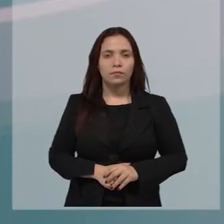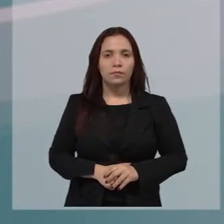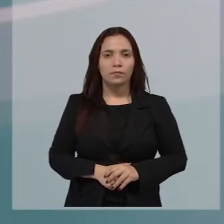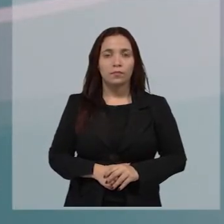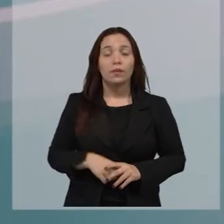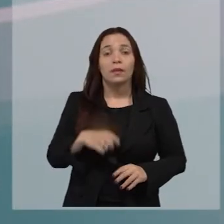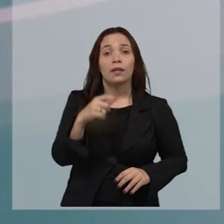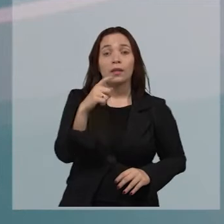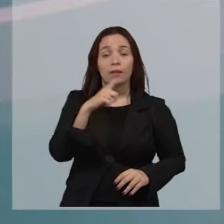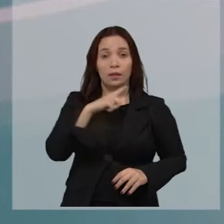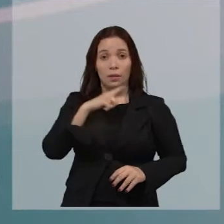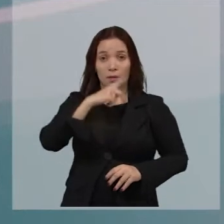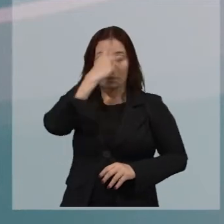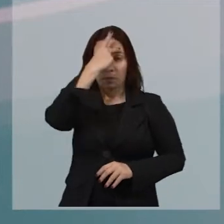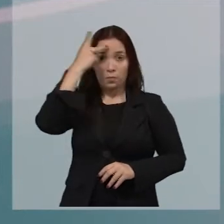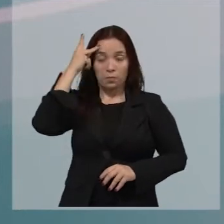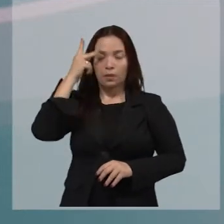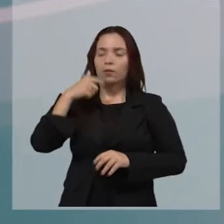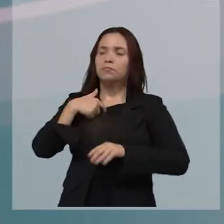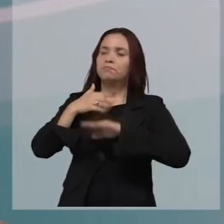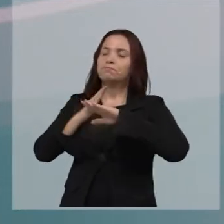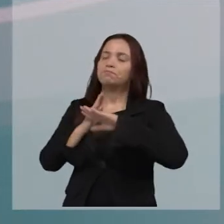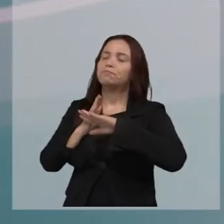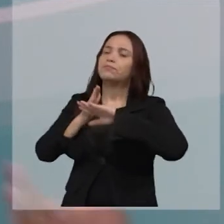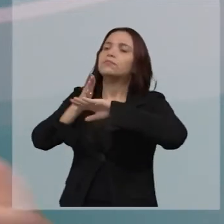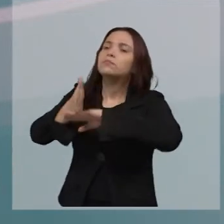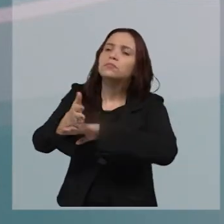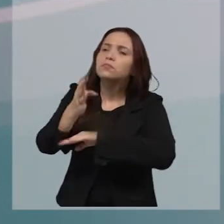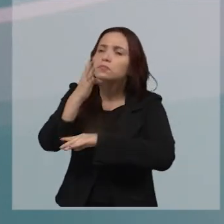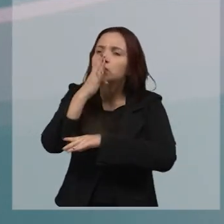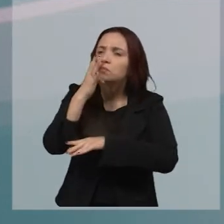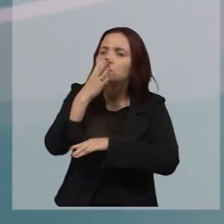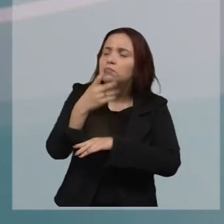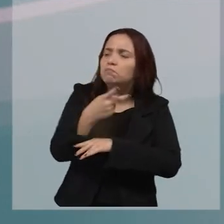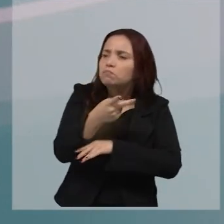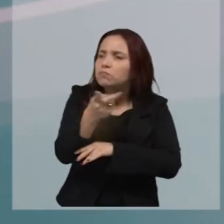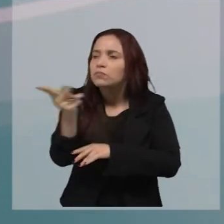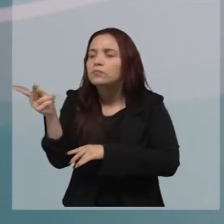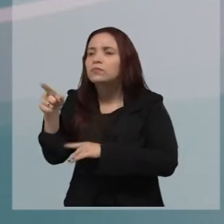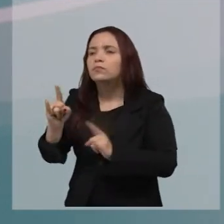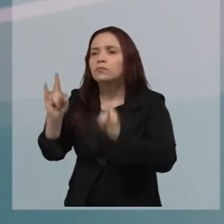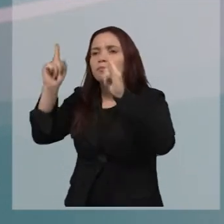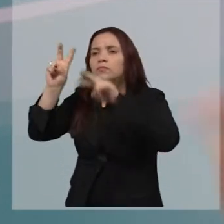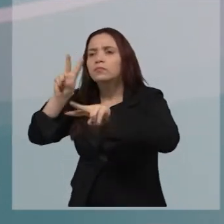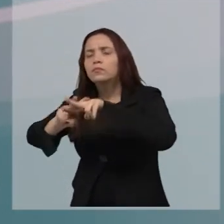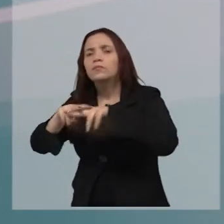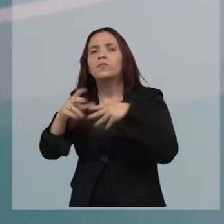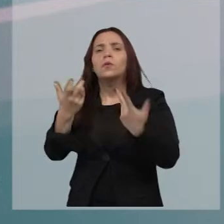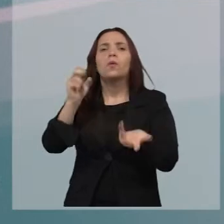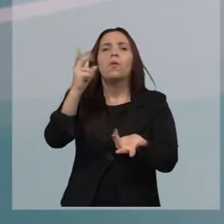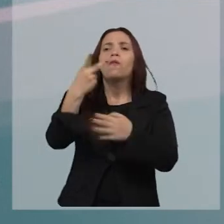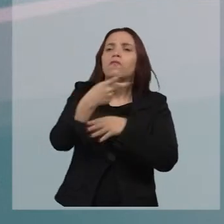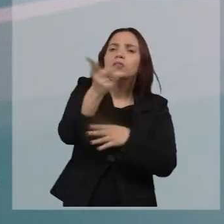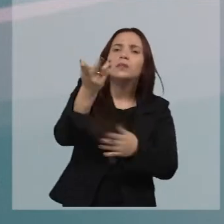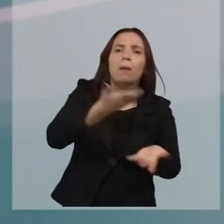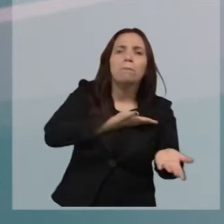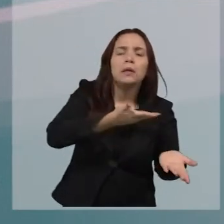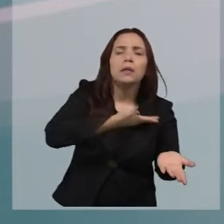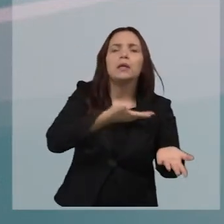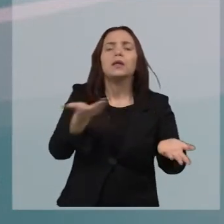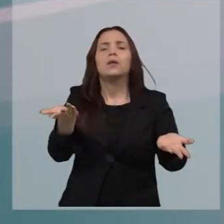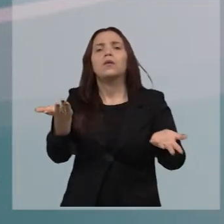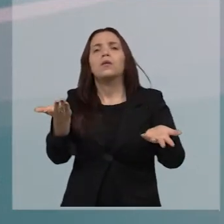Quando uma pessoa tem contato com a Irmã Imelda, né, de várias formas, vocês foram ver um cliente, às vezes uma pessoa vê um amigo,